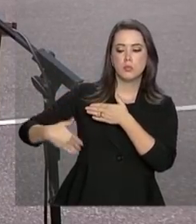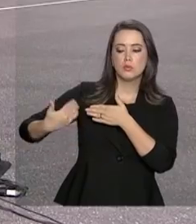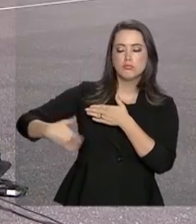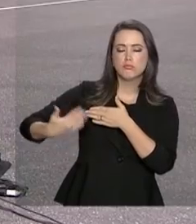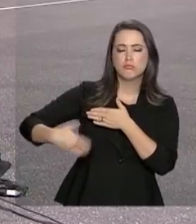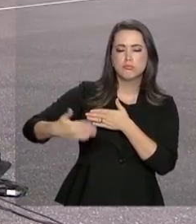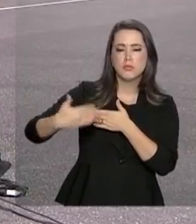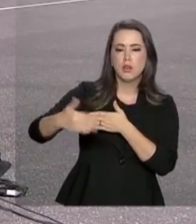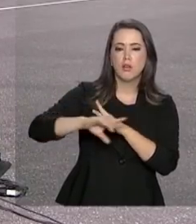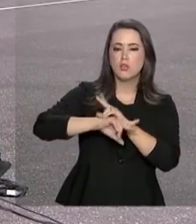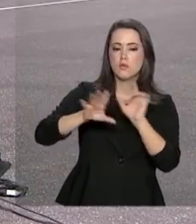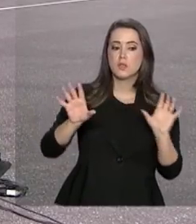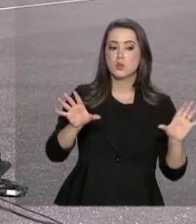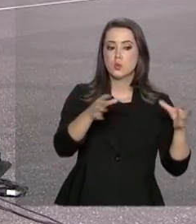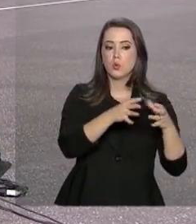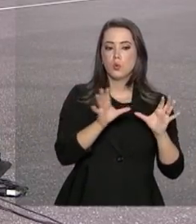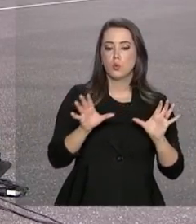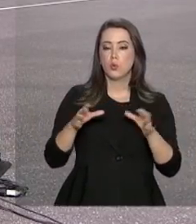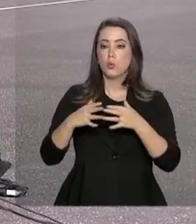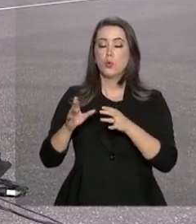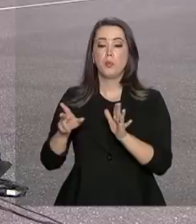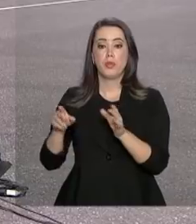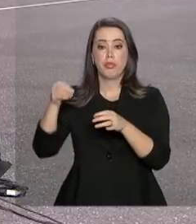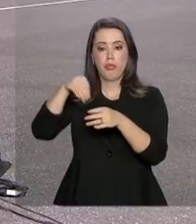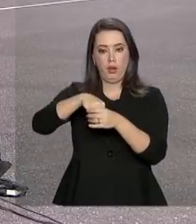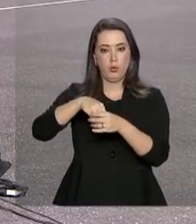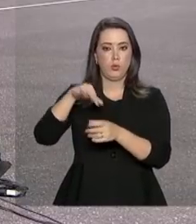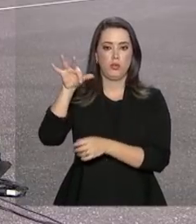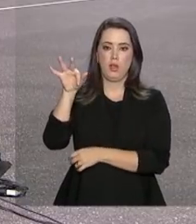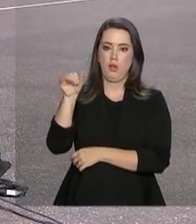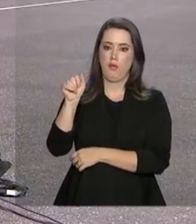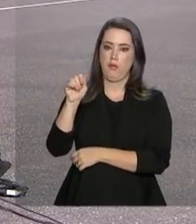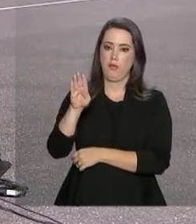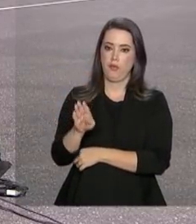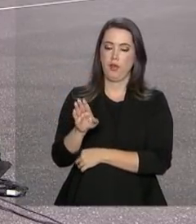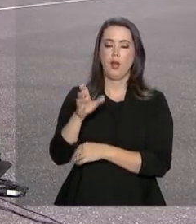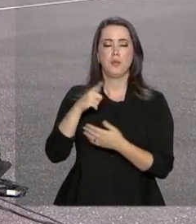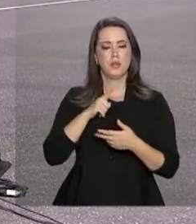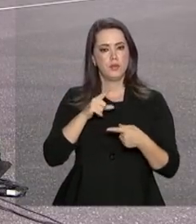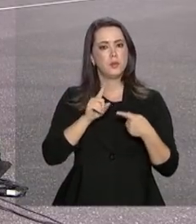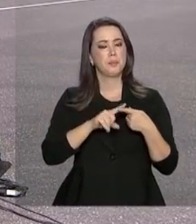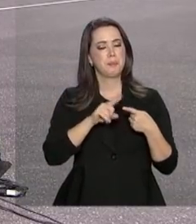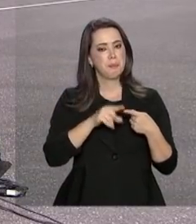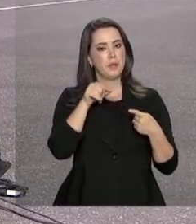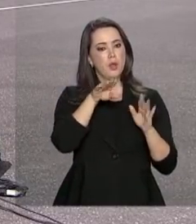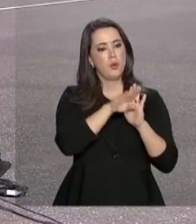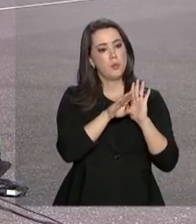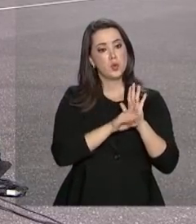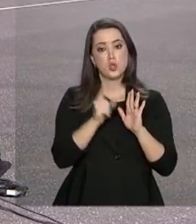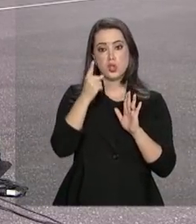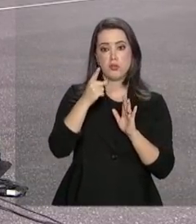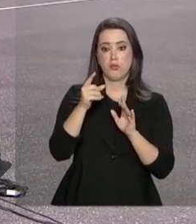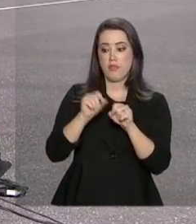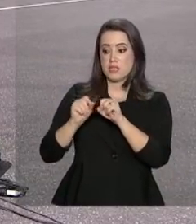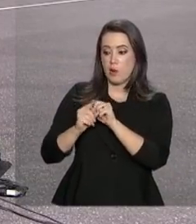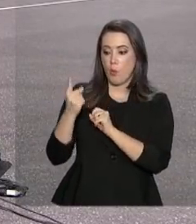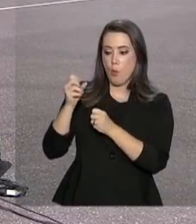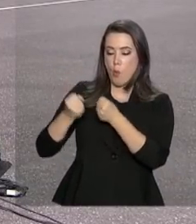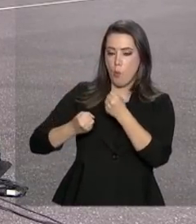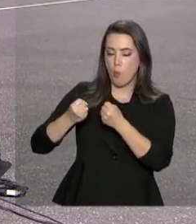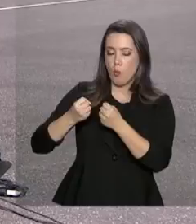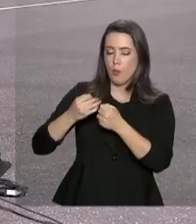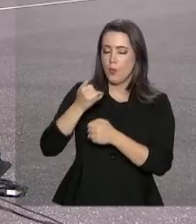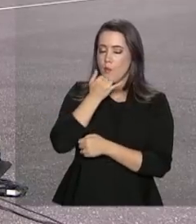carreira diferentes organizações na FAB dentre elas o projeto em que o Brasil desenvolveu uma aeronave de caça em